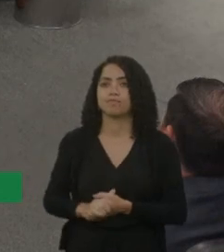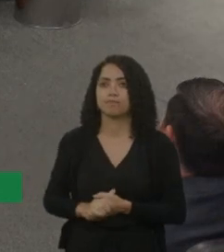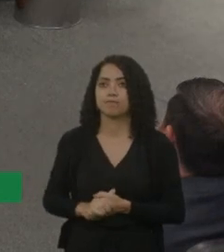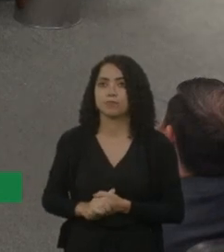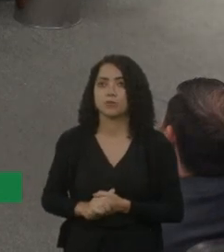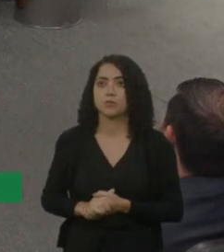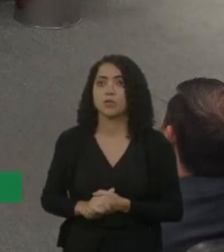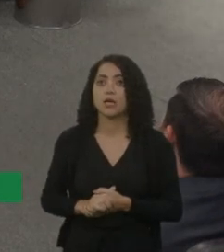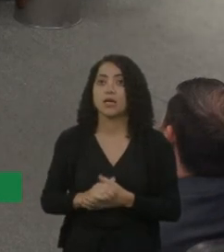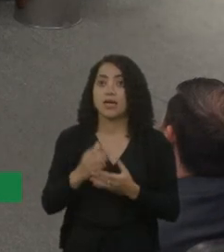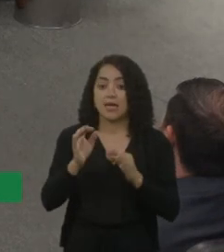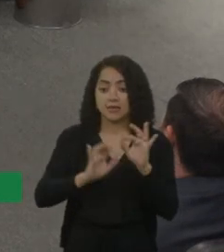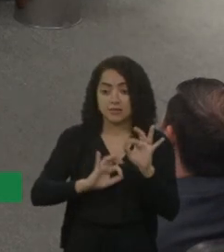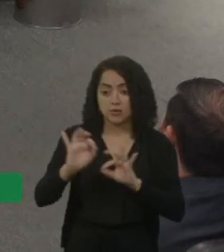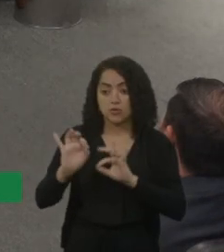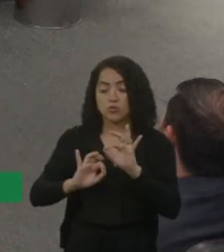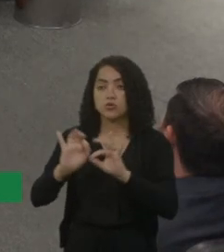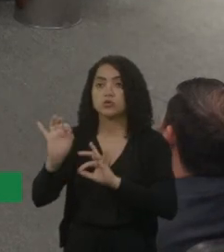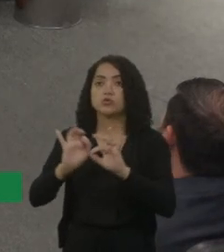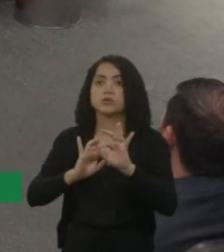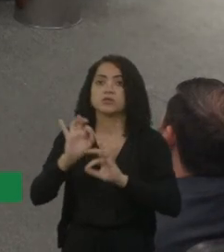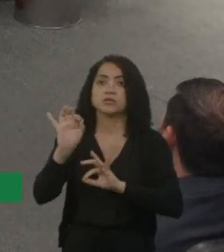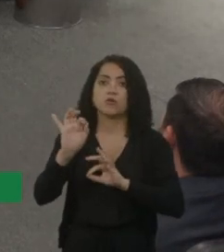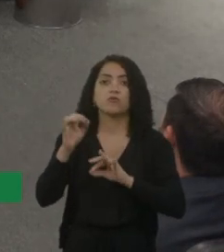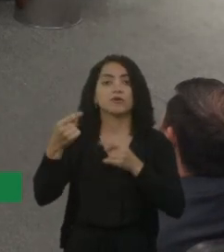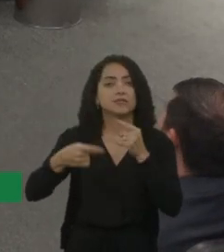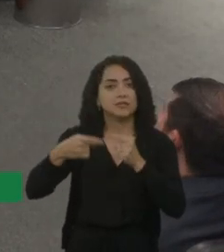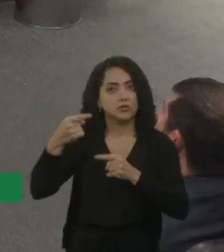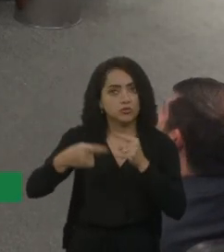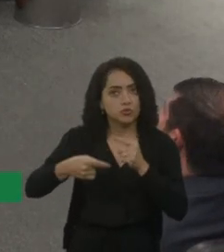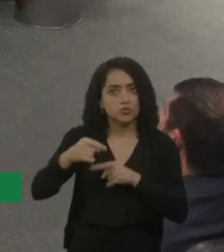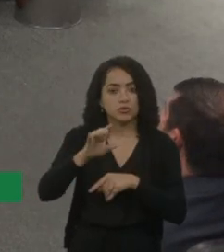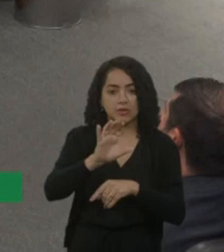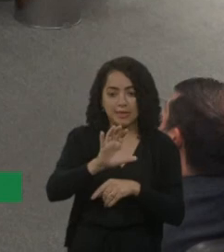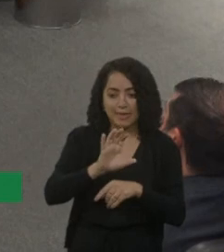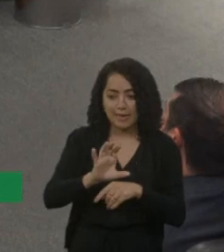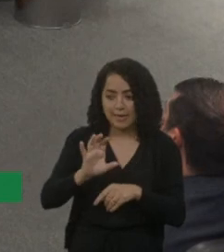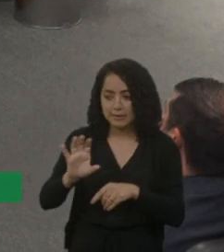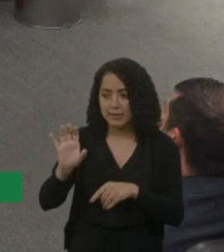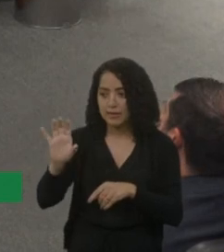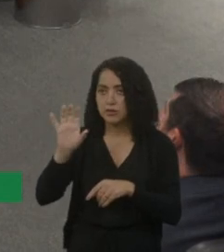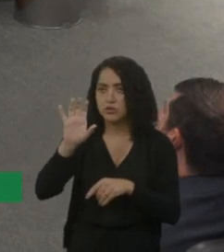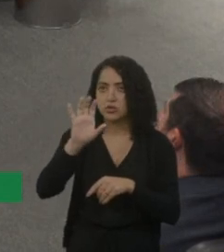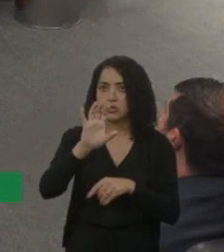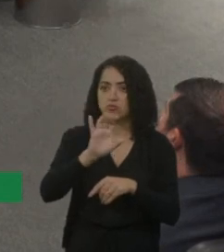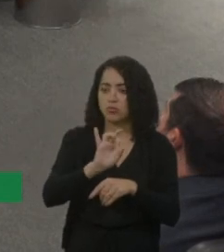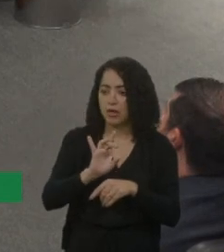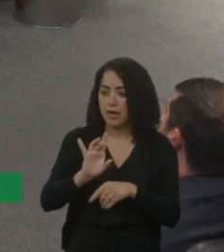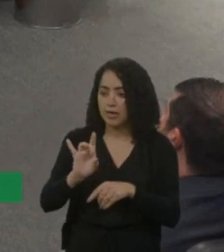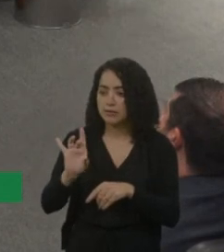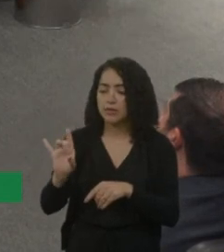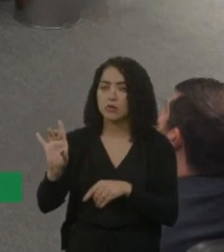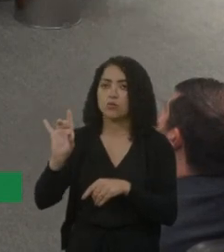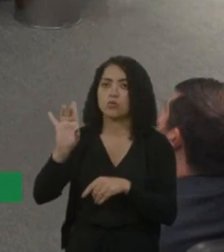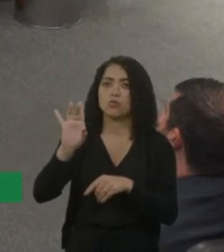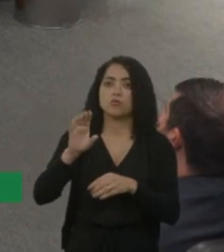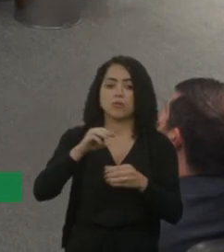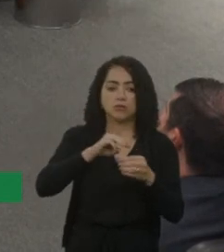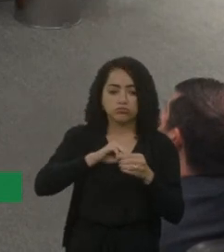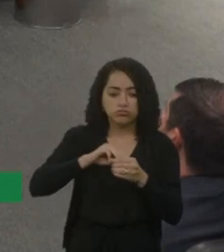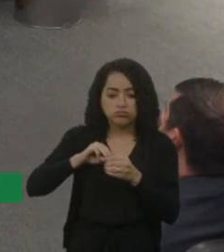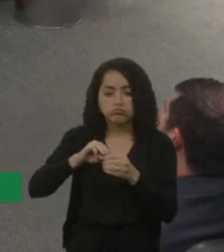Essa construção, claro, ela vai ser discutida regionalmente, né, porque ela tem que passar pelos municípios,